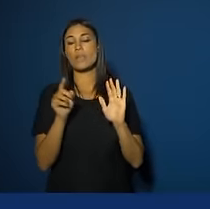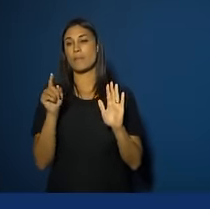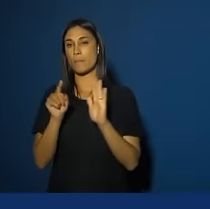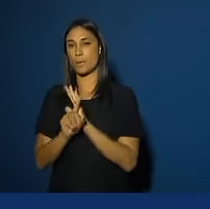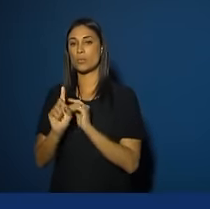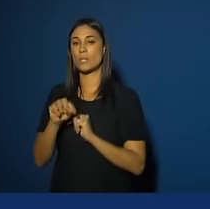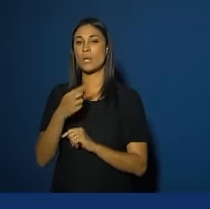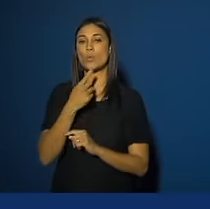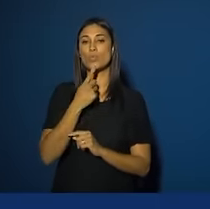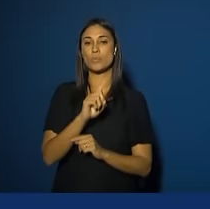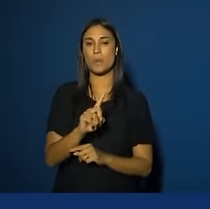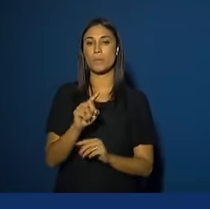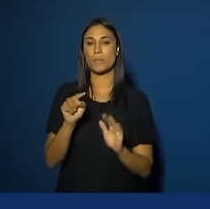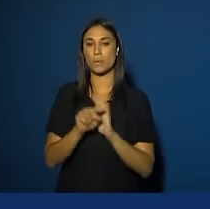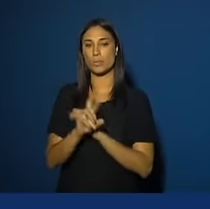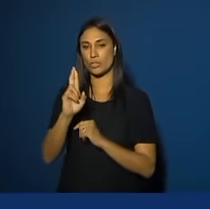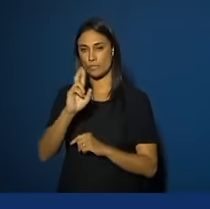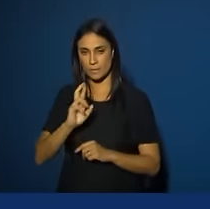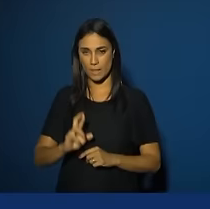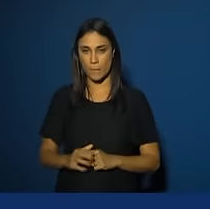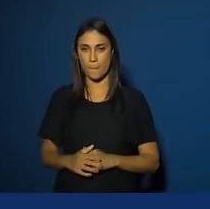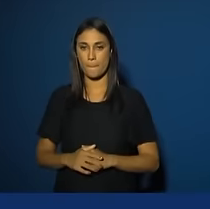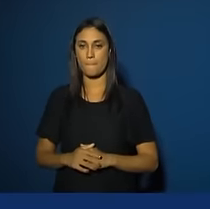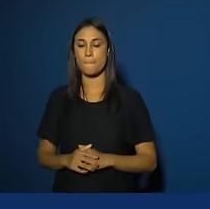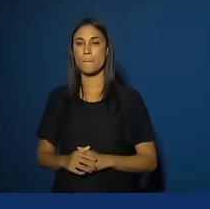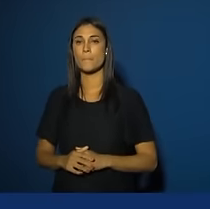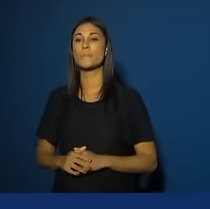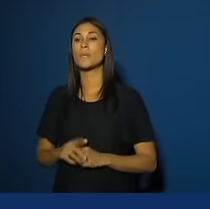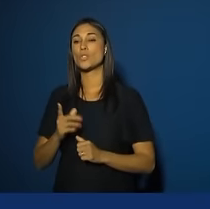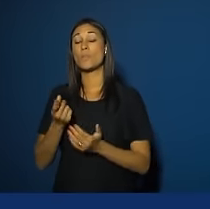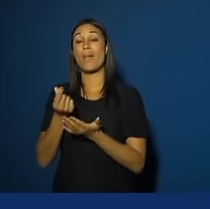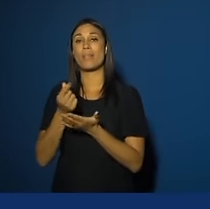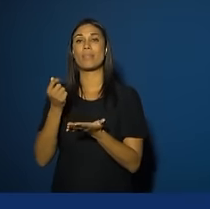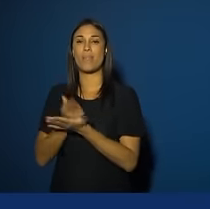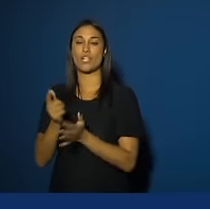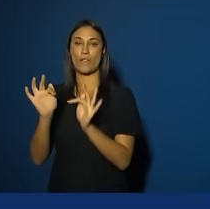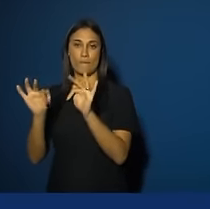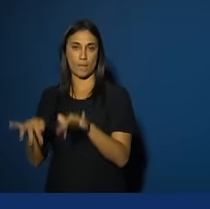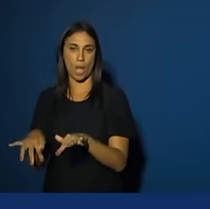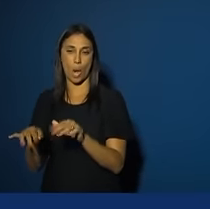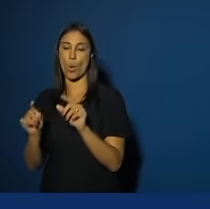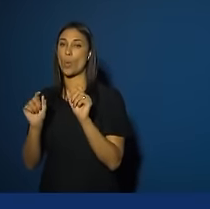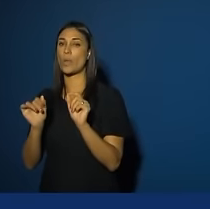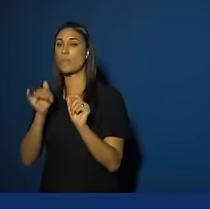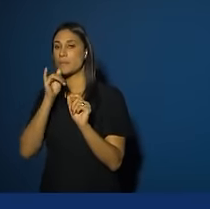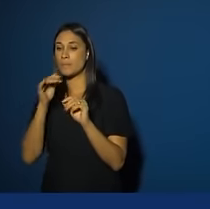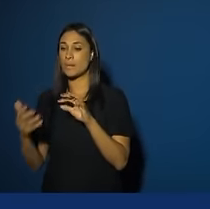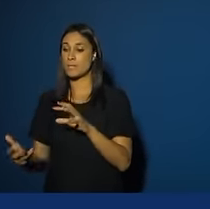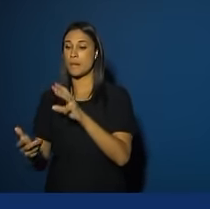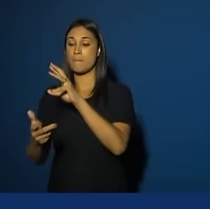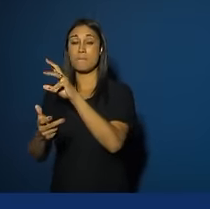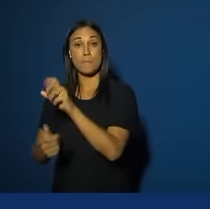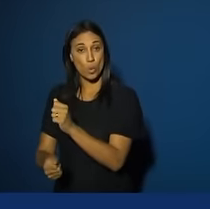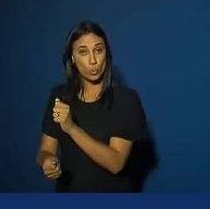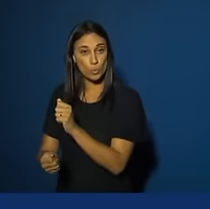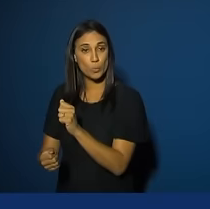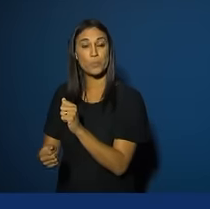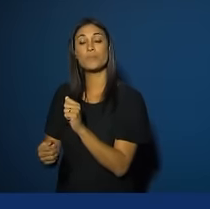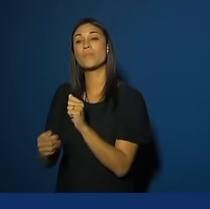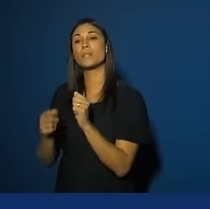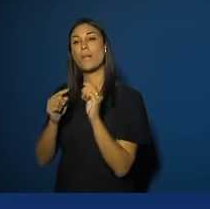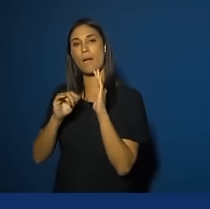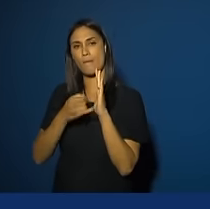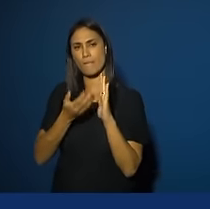pergunta, e uma última pergunta de fiscal. Vamos lá. Sobre a taxa final, considerando que a gente está nesse mundo de convergência aí para uma inflação